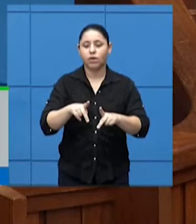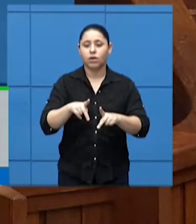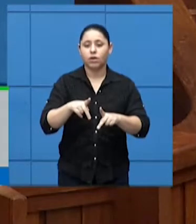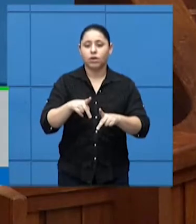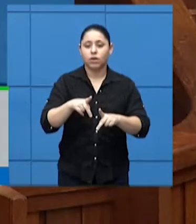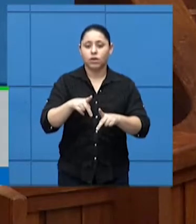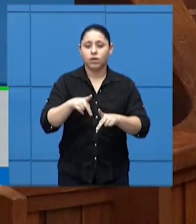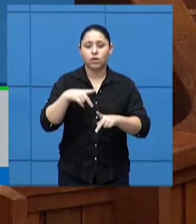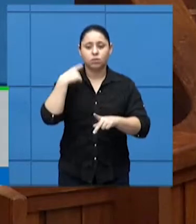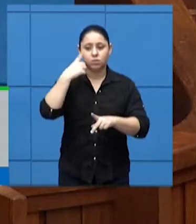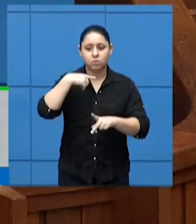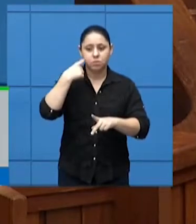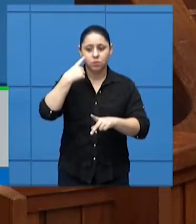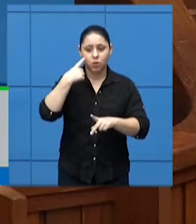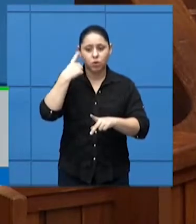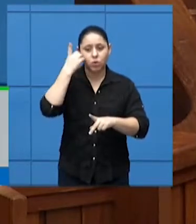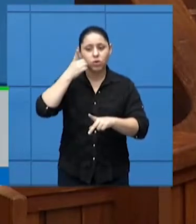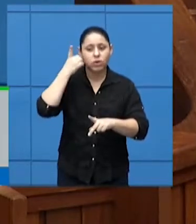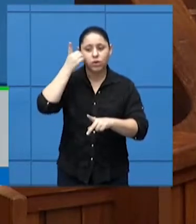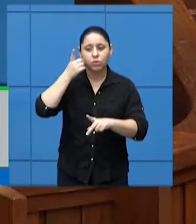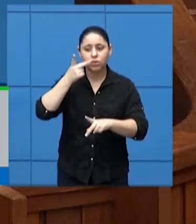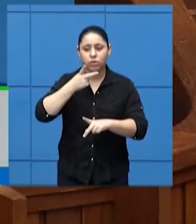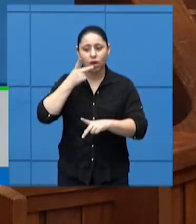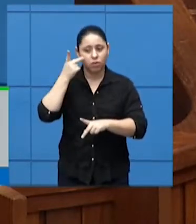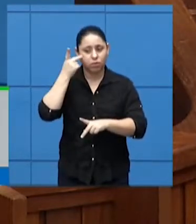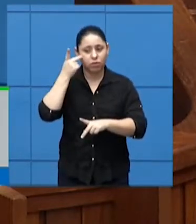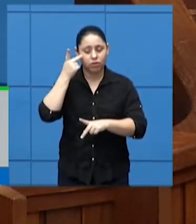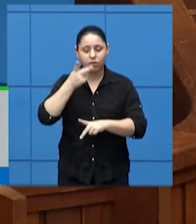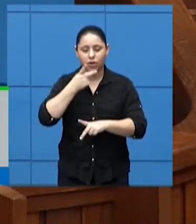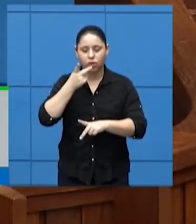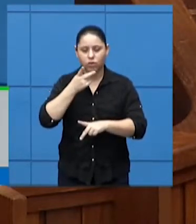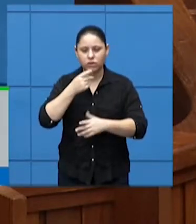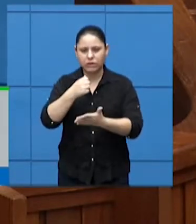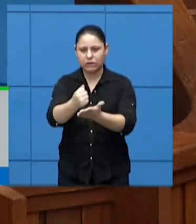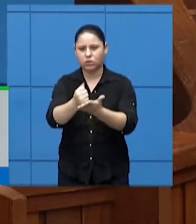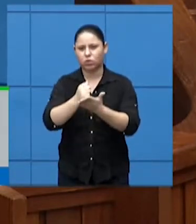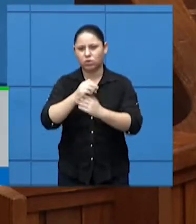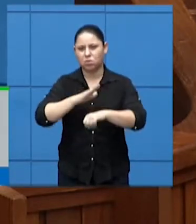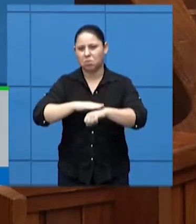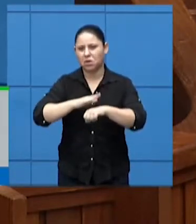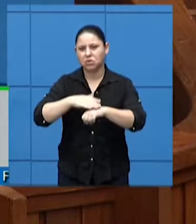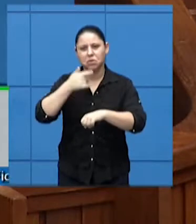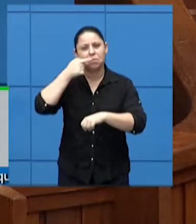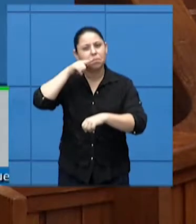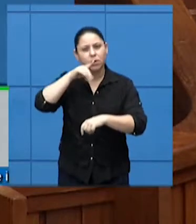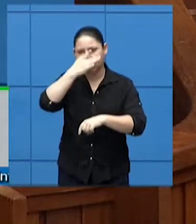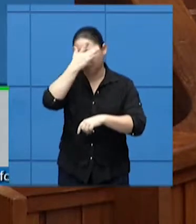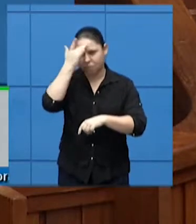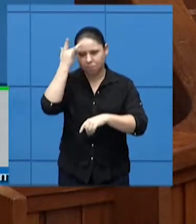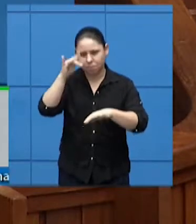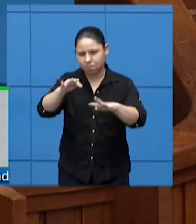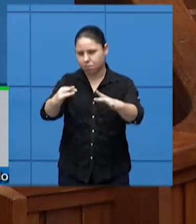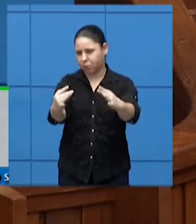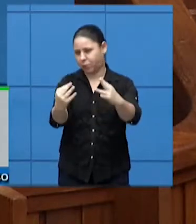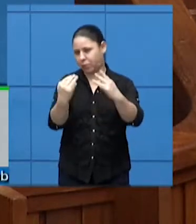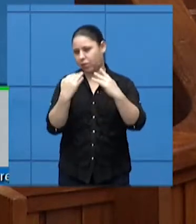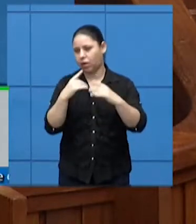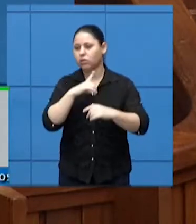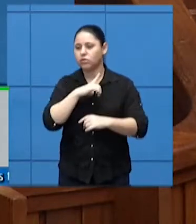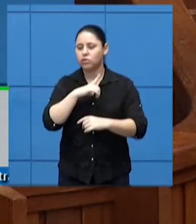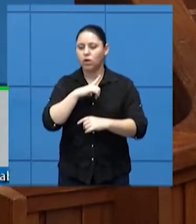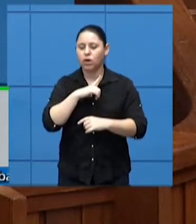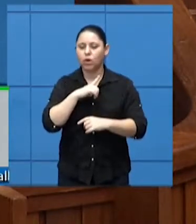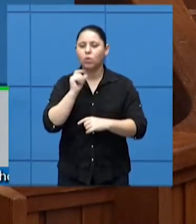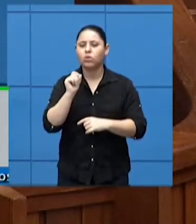que trouxe mais de 1.000 pessoas para reivindicar essa causa, estava em